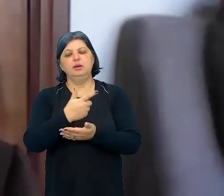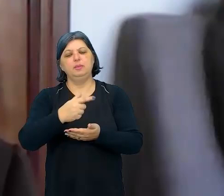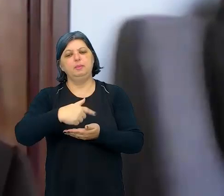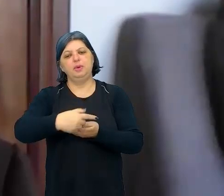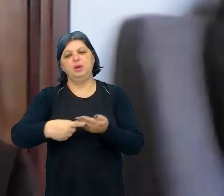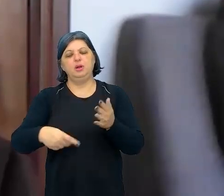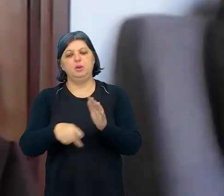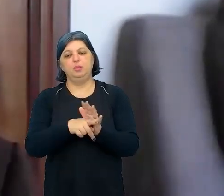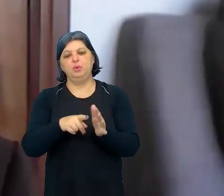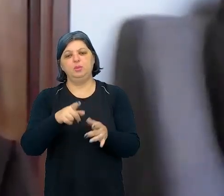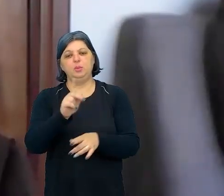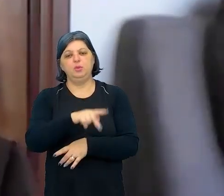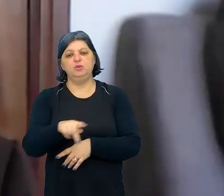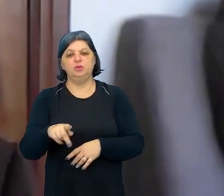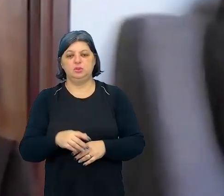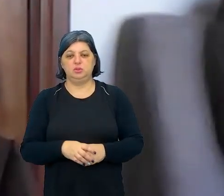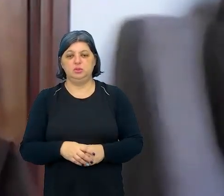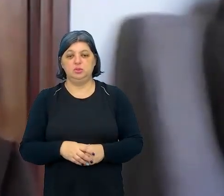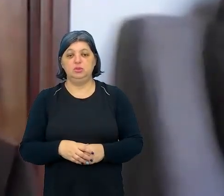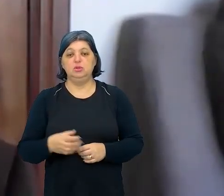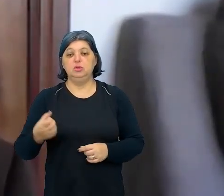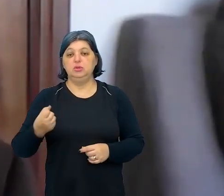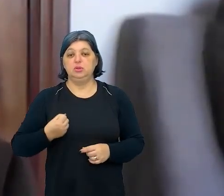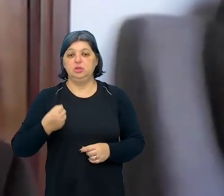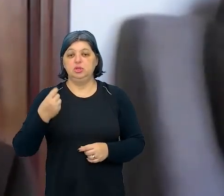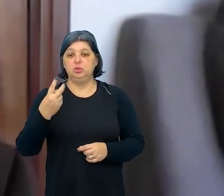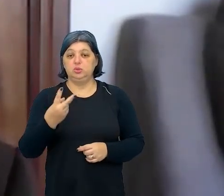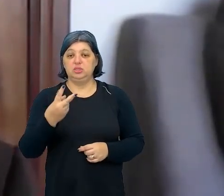No caderno do professor, está na página